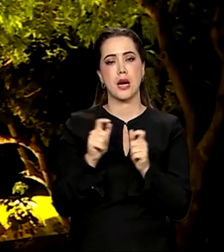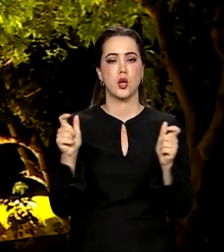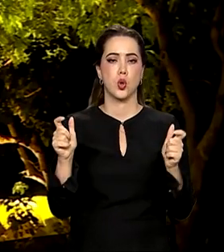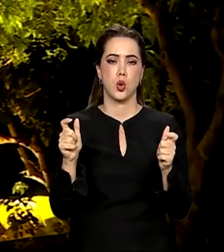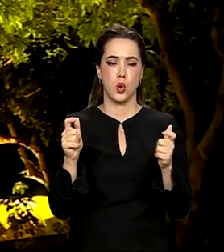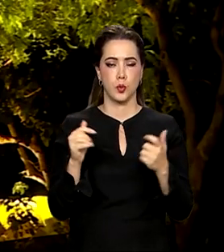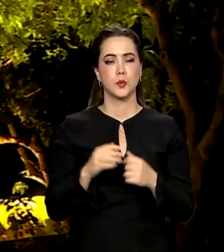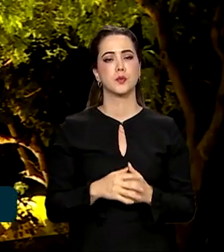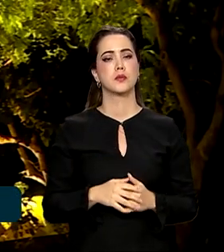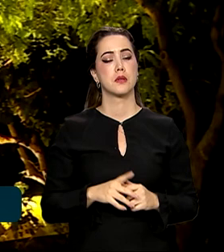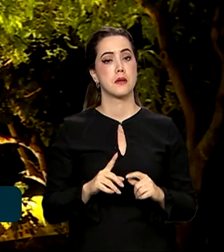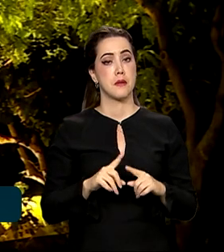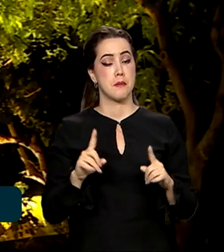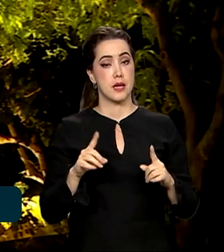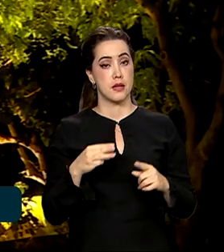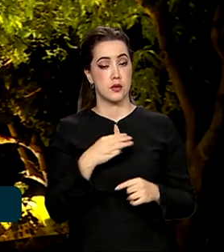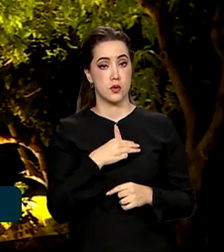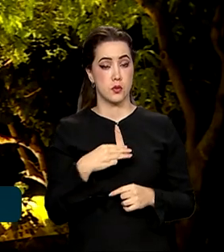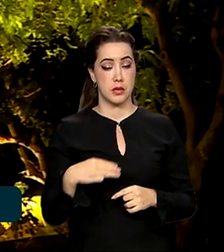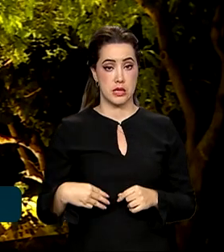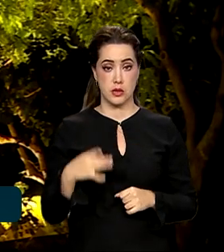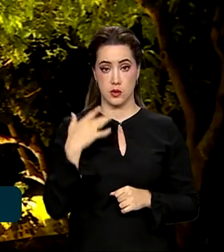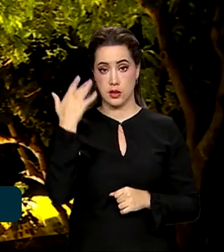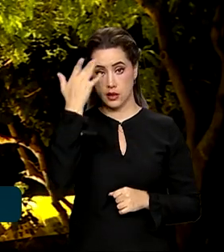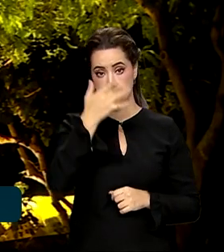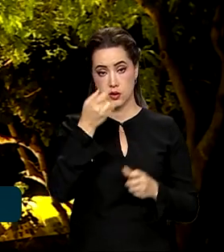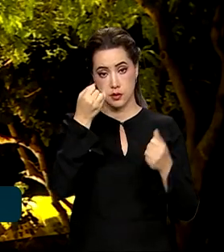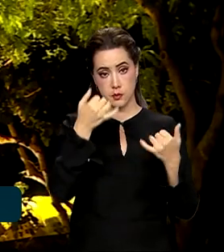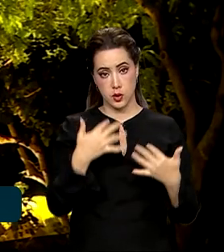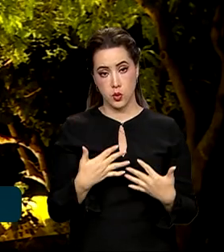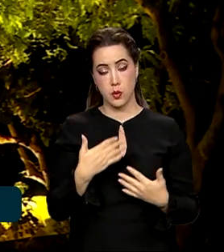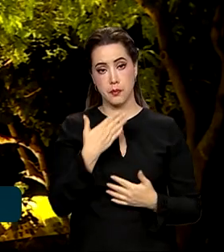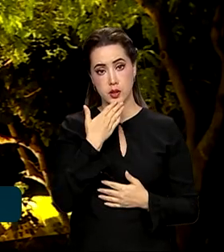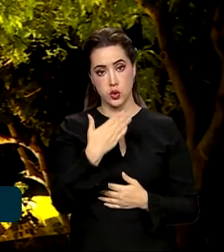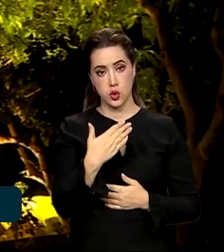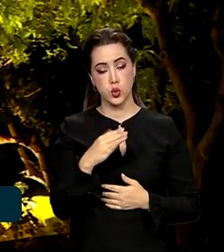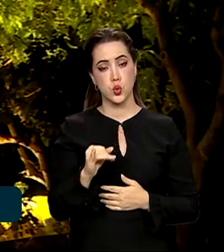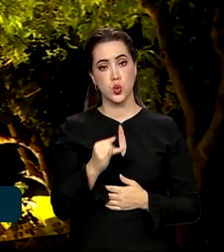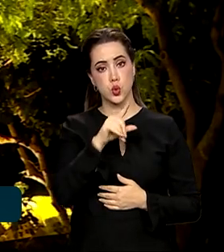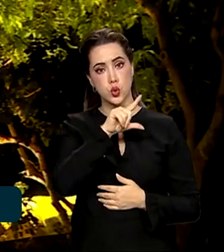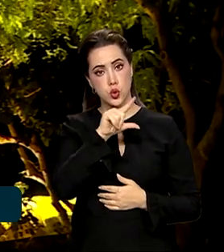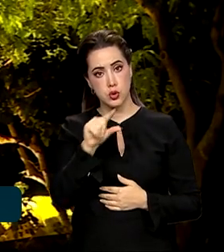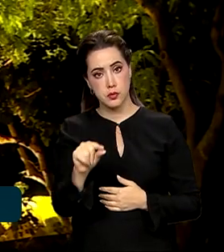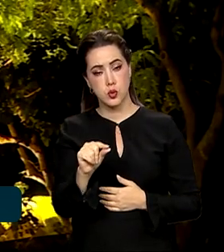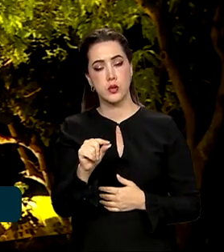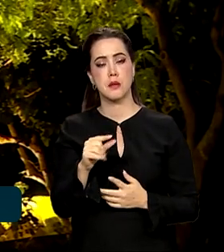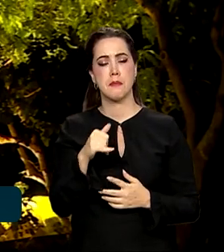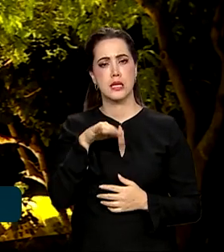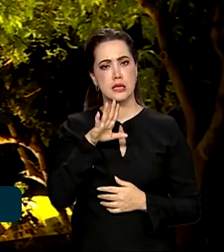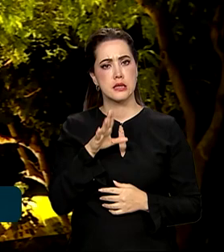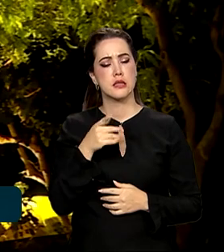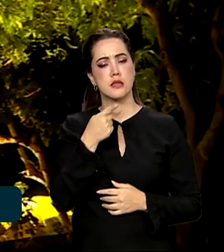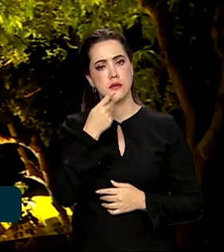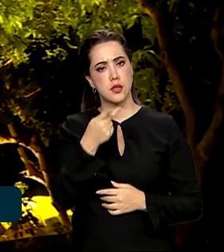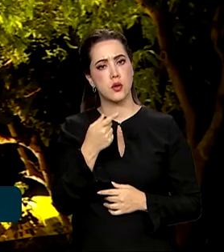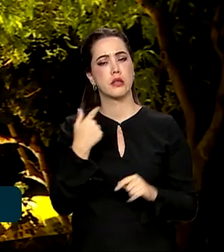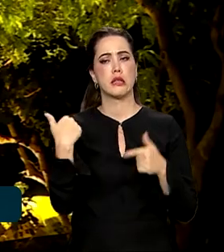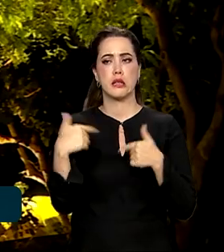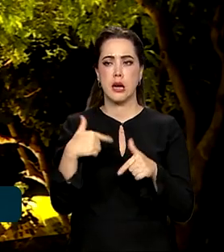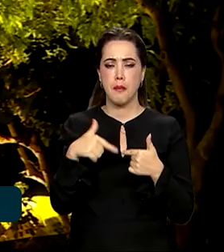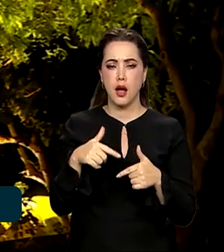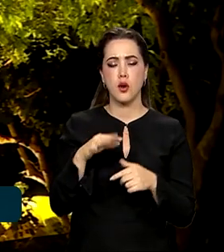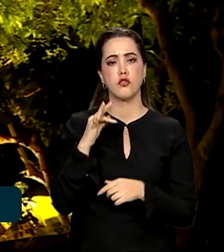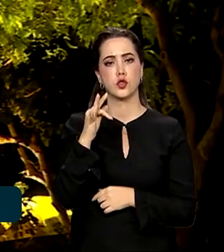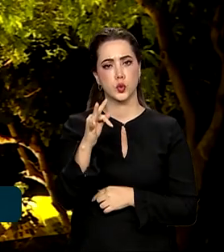mais robusto. O ministro Haddad, que defendeu uma redução dos juros mais consistente e contínua, disse que há muito trabalho pela